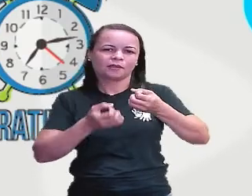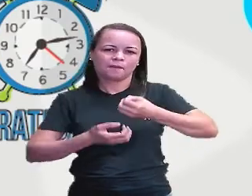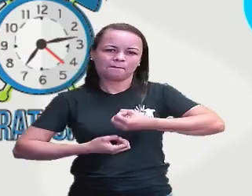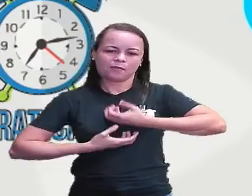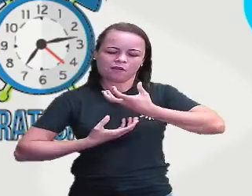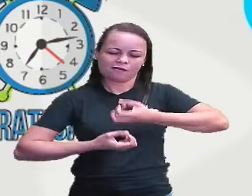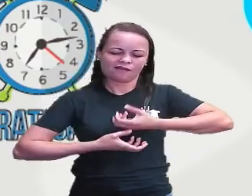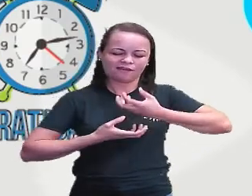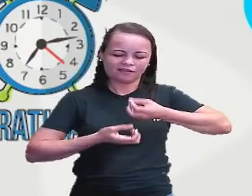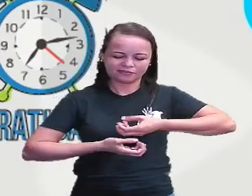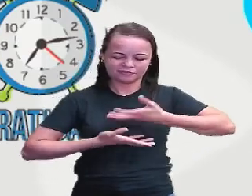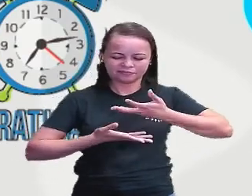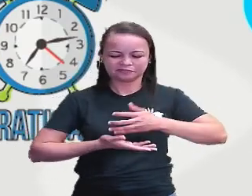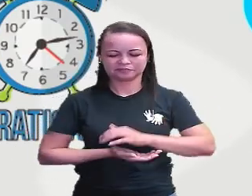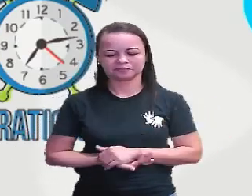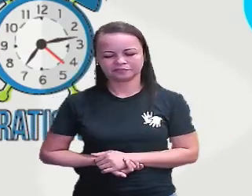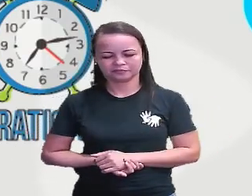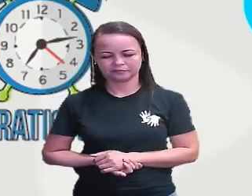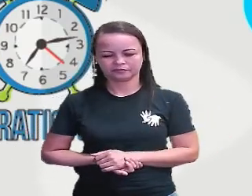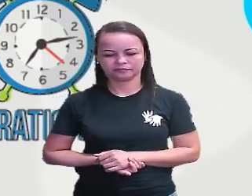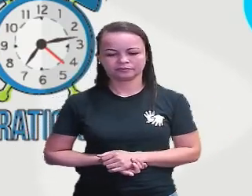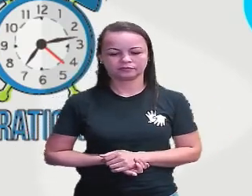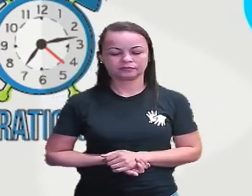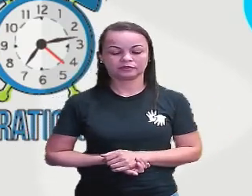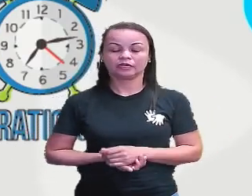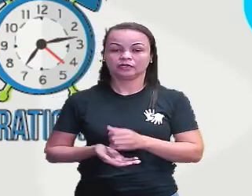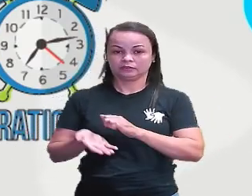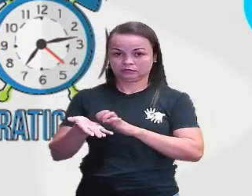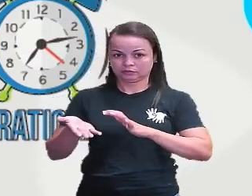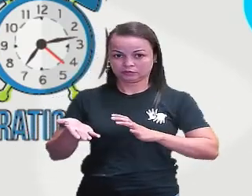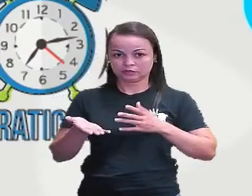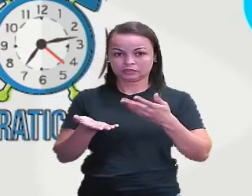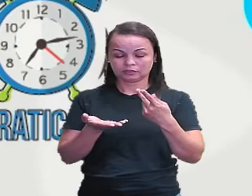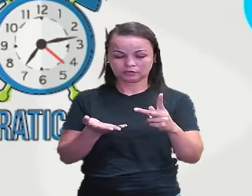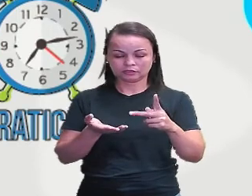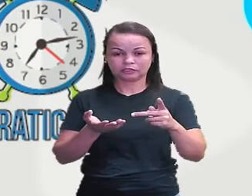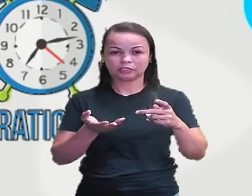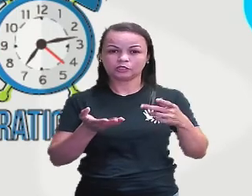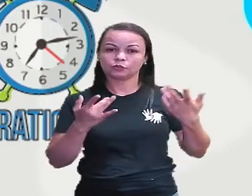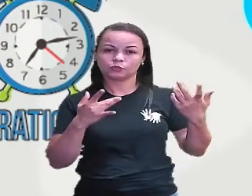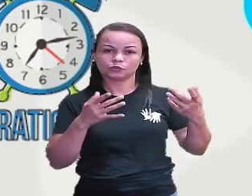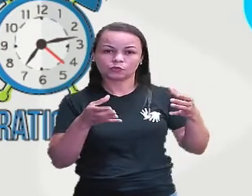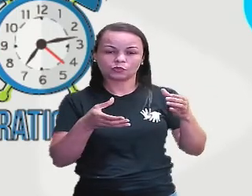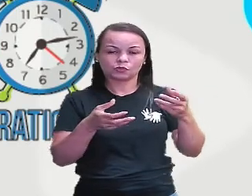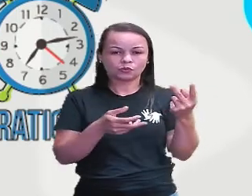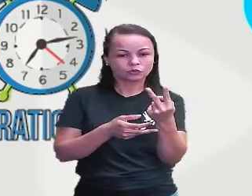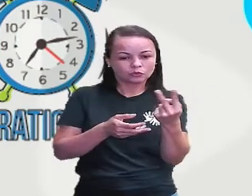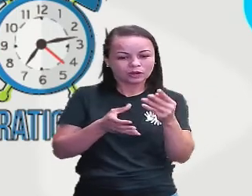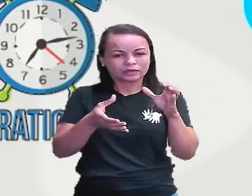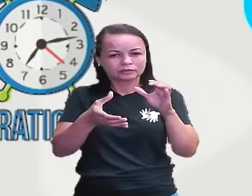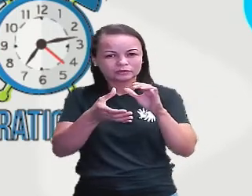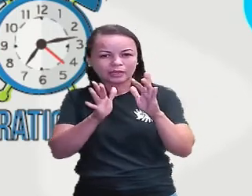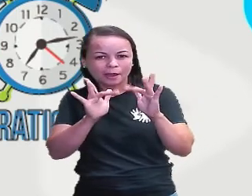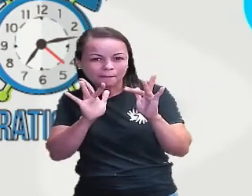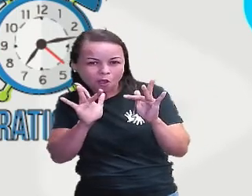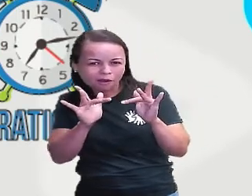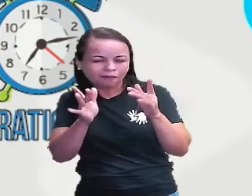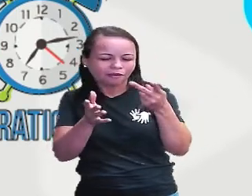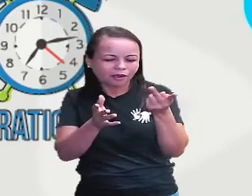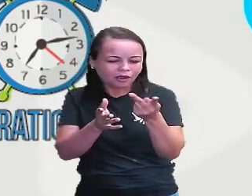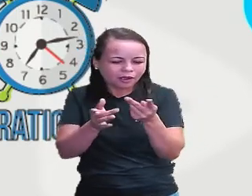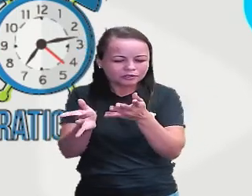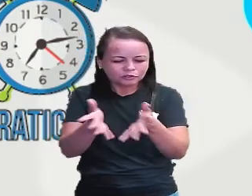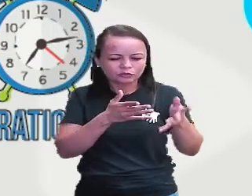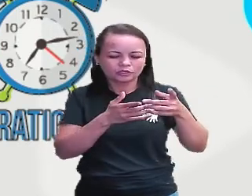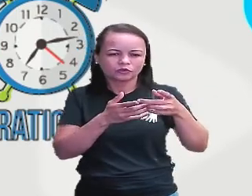Então, ó, o trecho da crônica representa a conversa entre um casal de namorados. O objetivo do rapaz, ao dizer que a moça